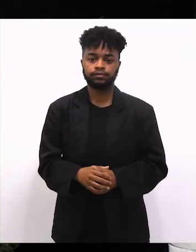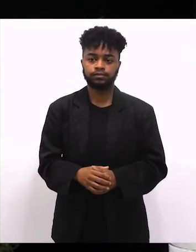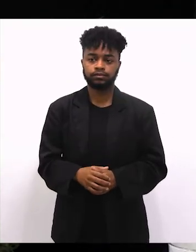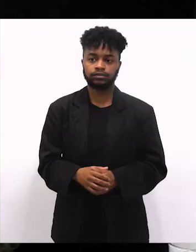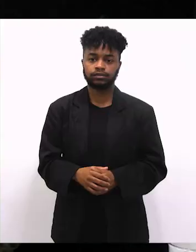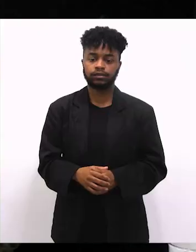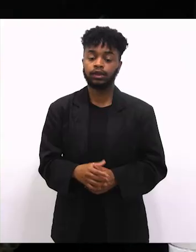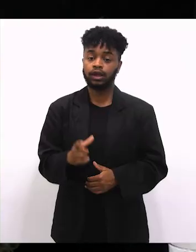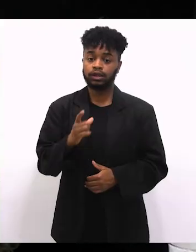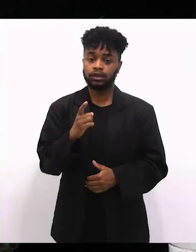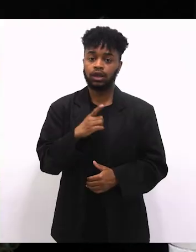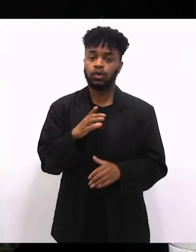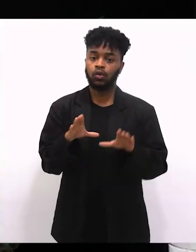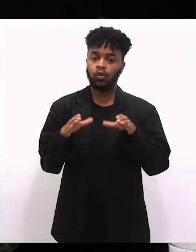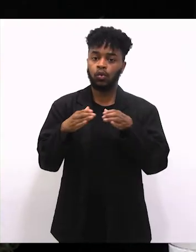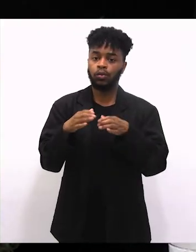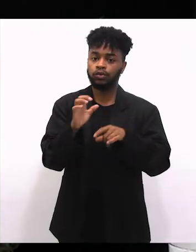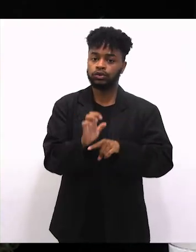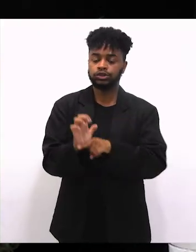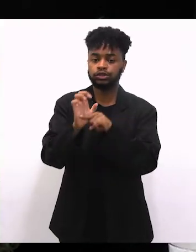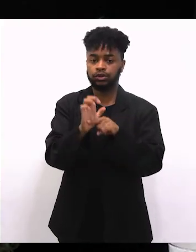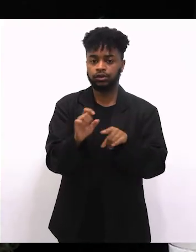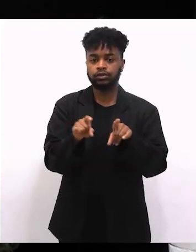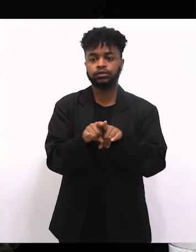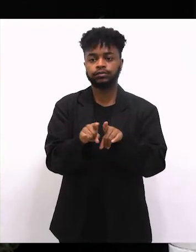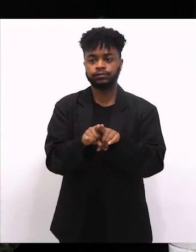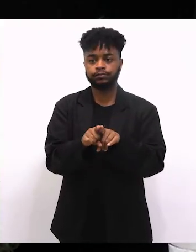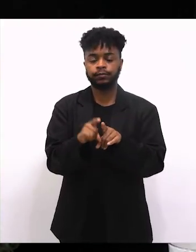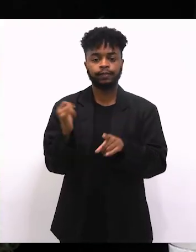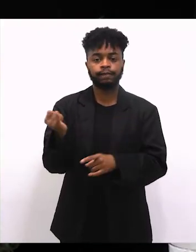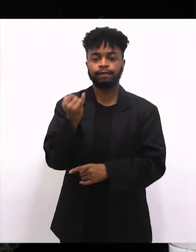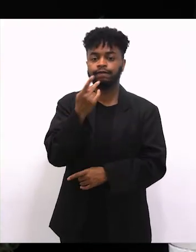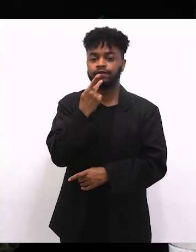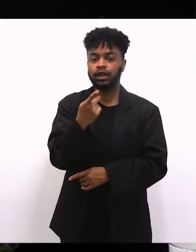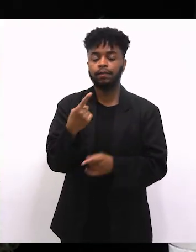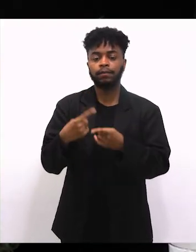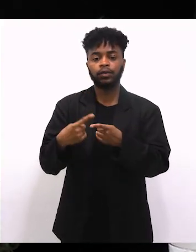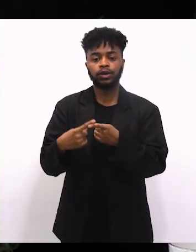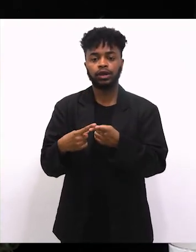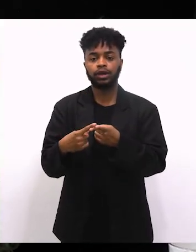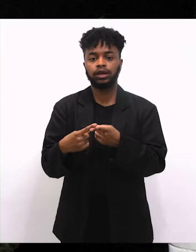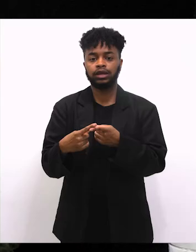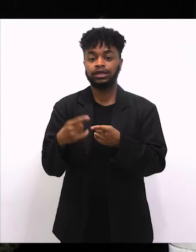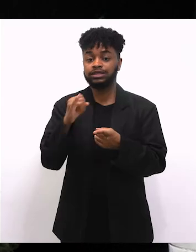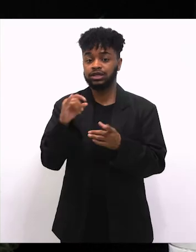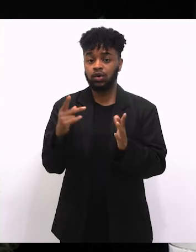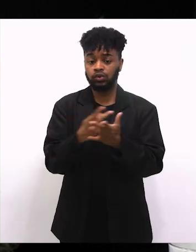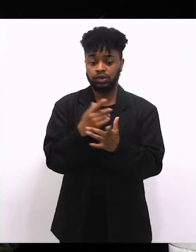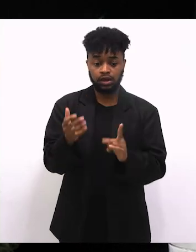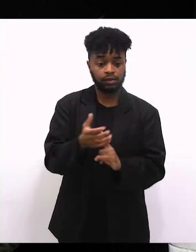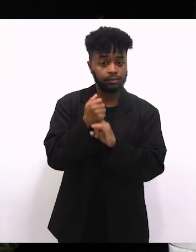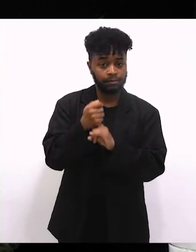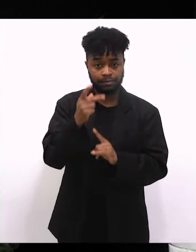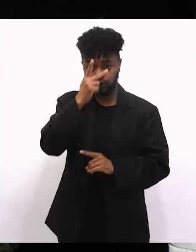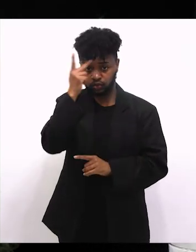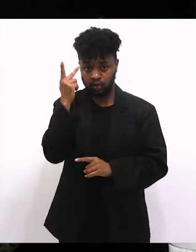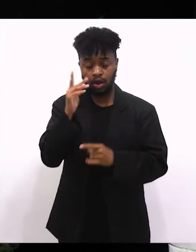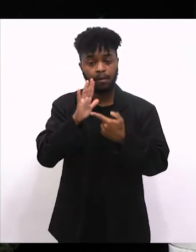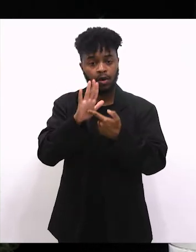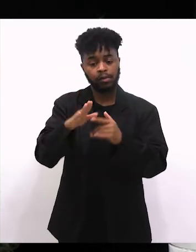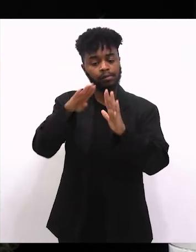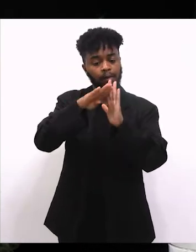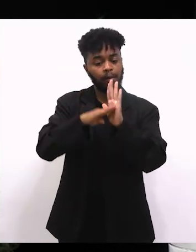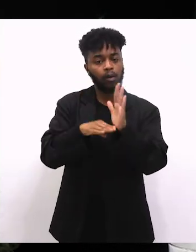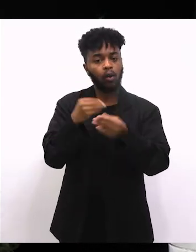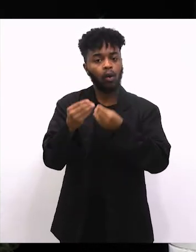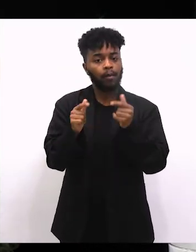a gente tem um fluxo estadual, e acho que isso também é importante ser dito, né? Porque está tudo previsto ali, em caso de tráfico de pessoas, como que a rede